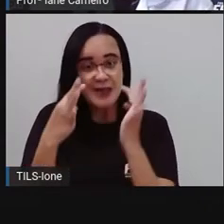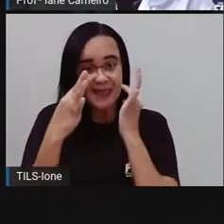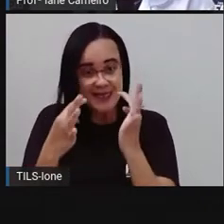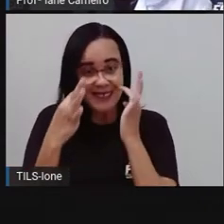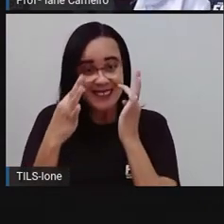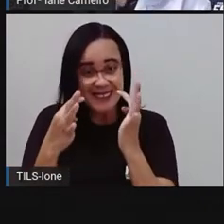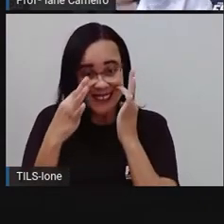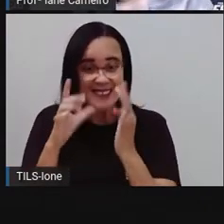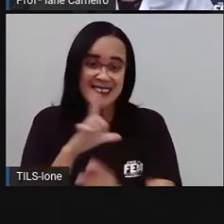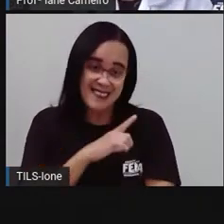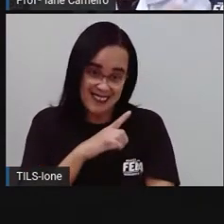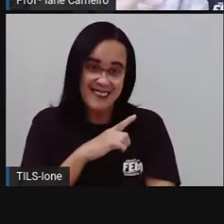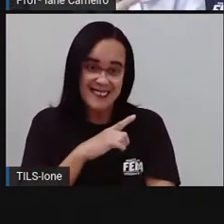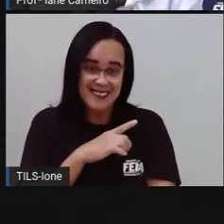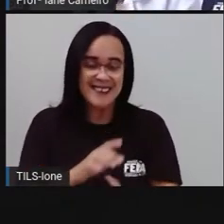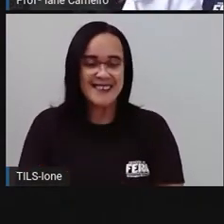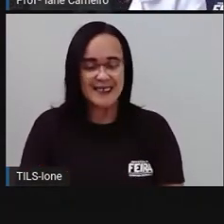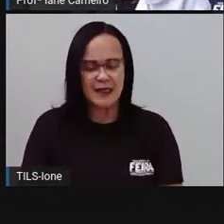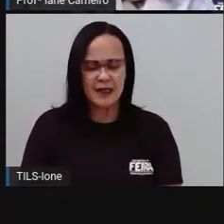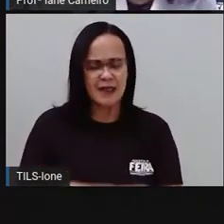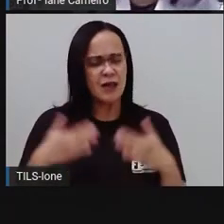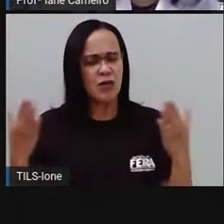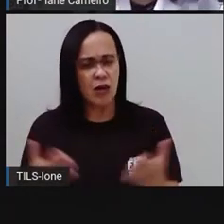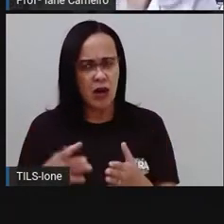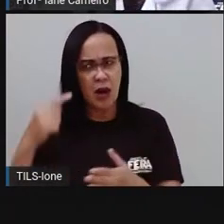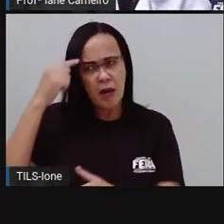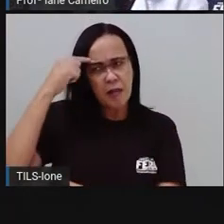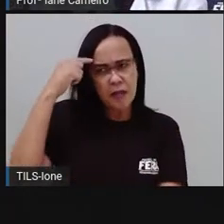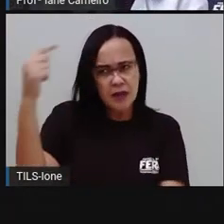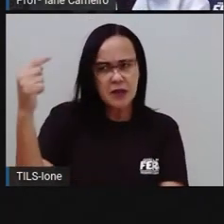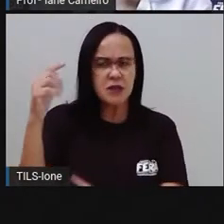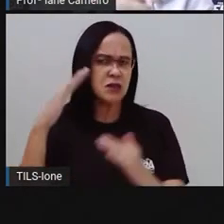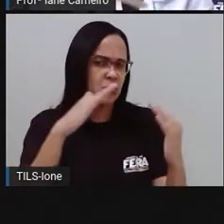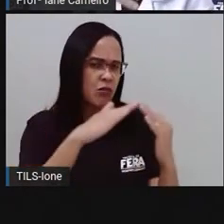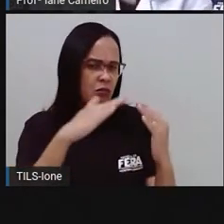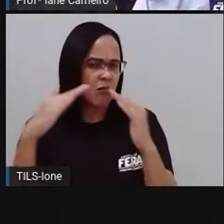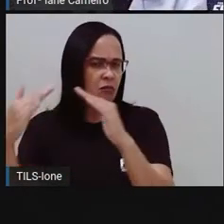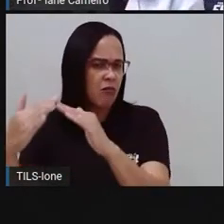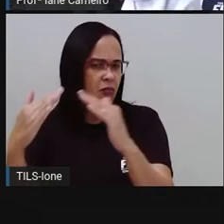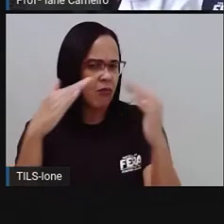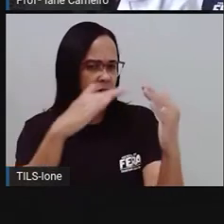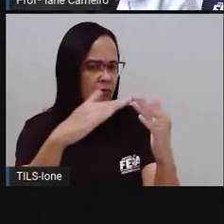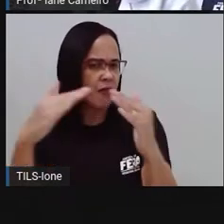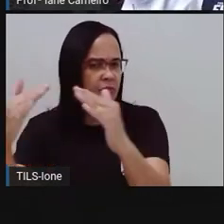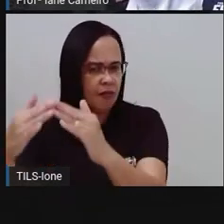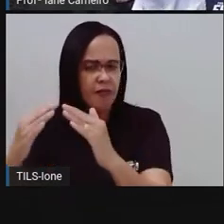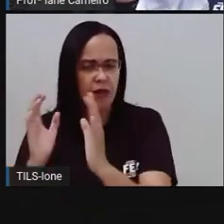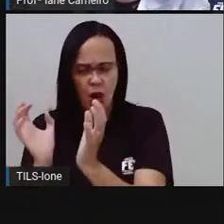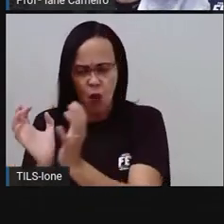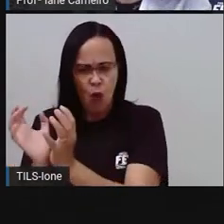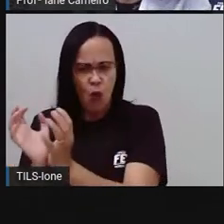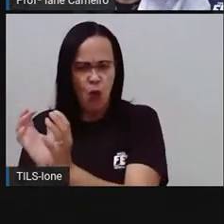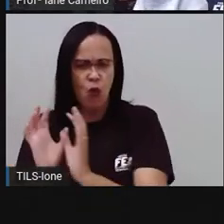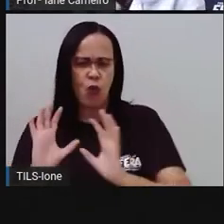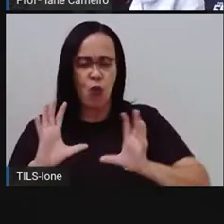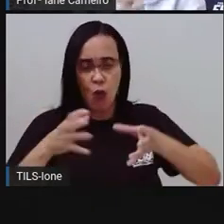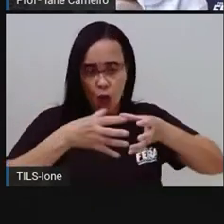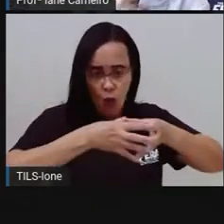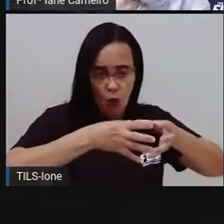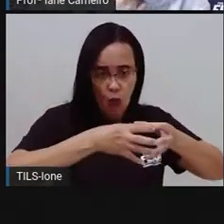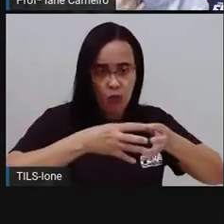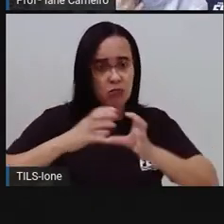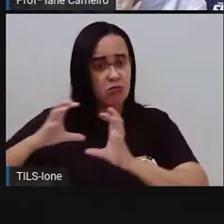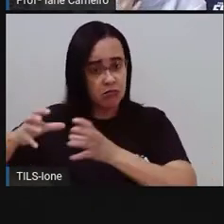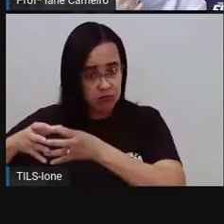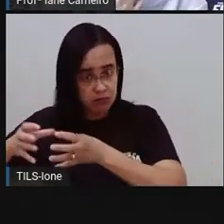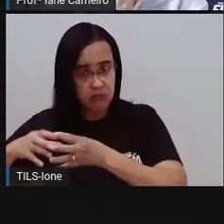E aí, agora, né? Pensando nisso, do bairro, né? E que o bairro é composto por diversas ruas. A Pral